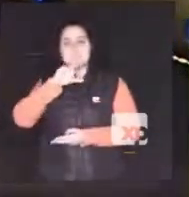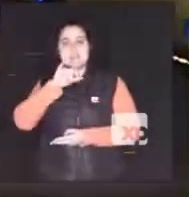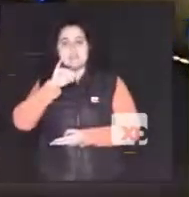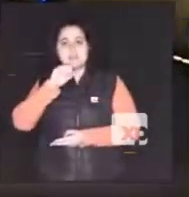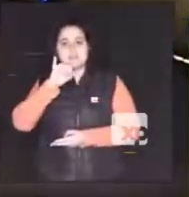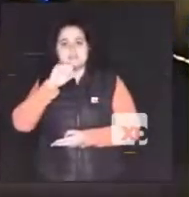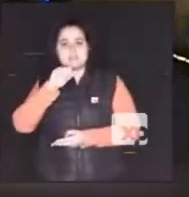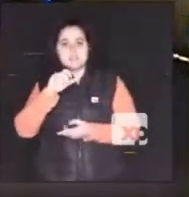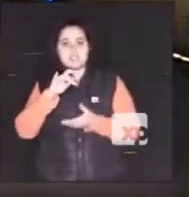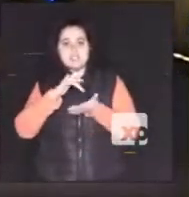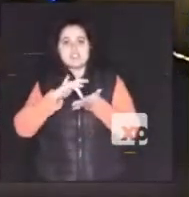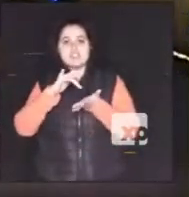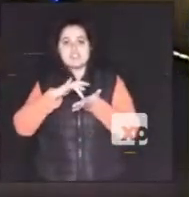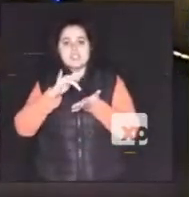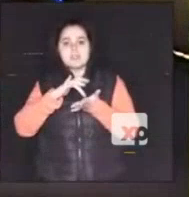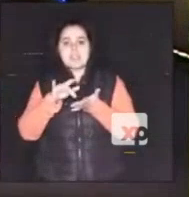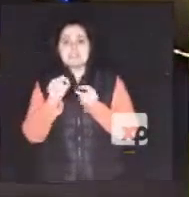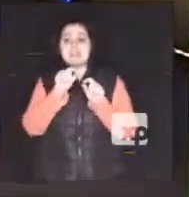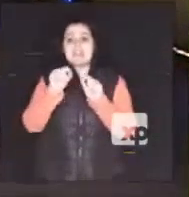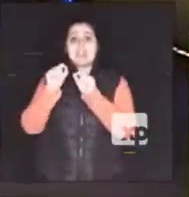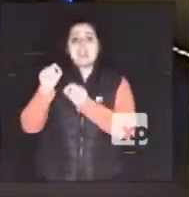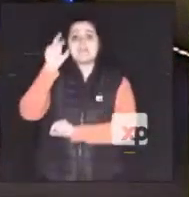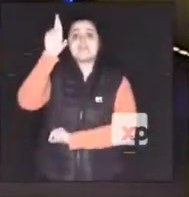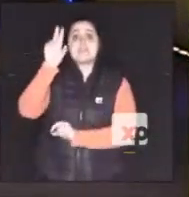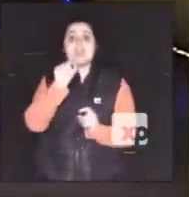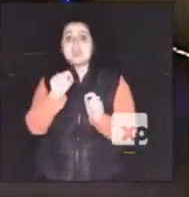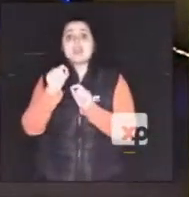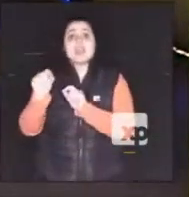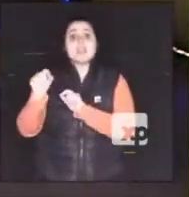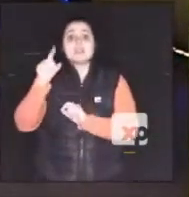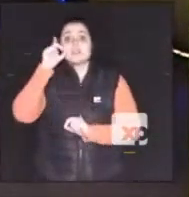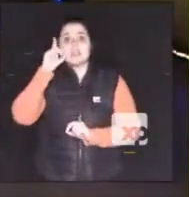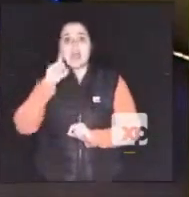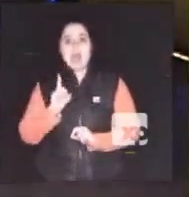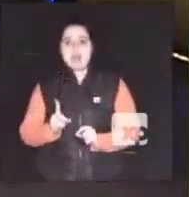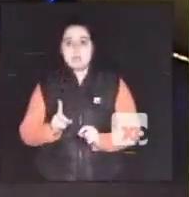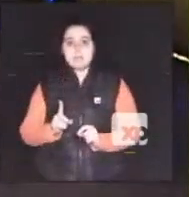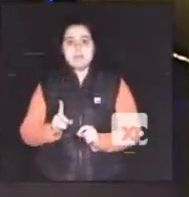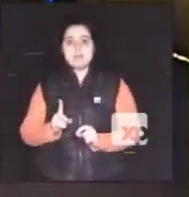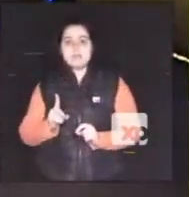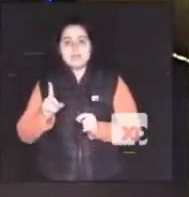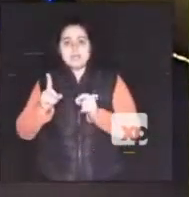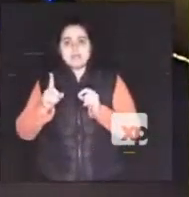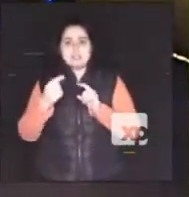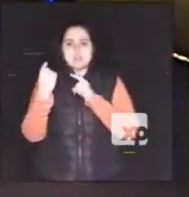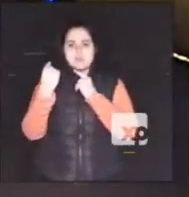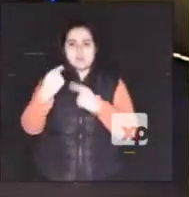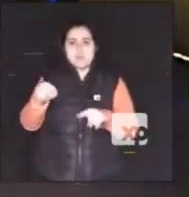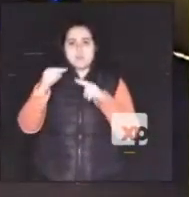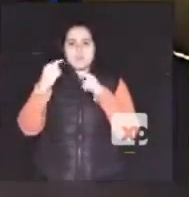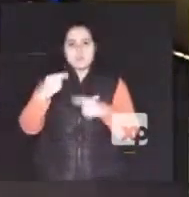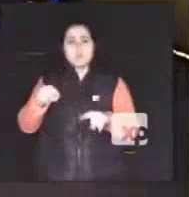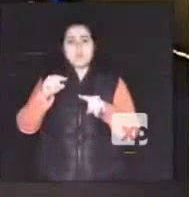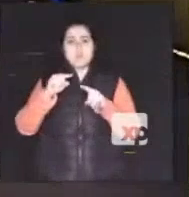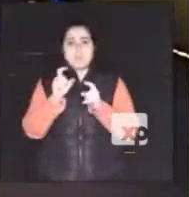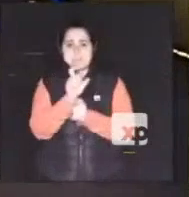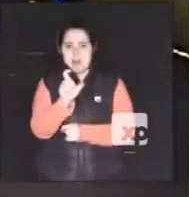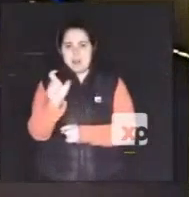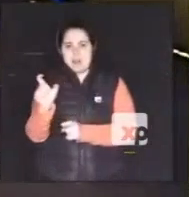muitas vezes financiadas deus sabe por quem que faz um terrorismo verbal e